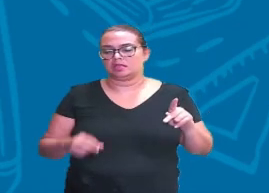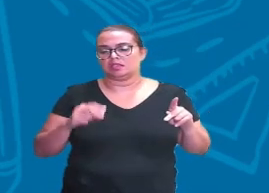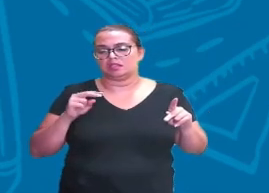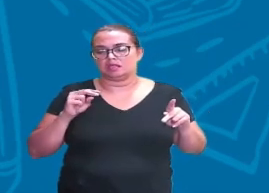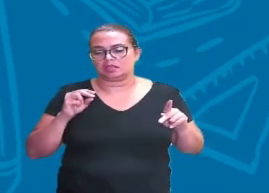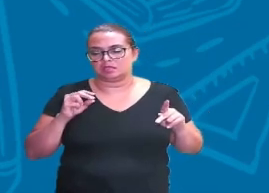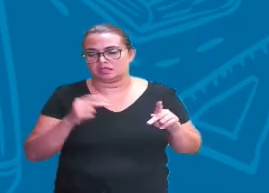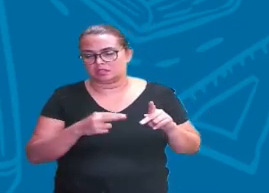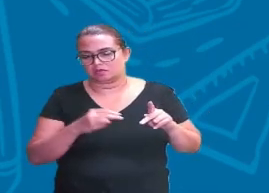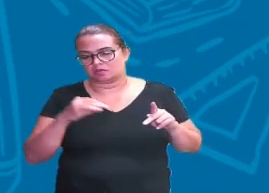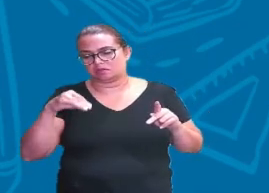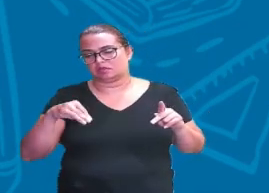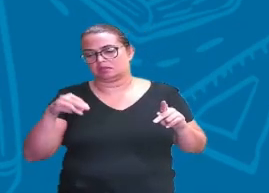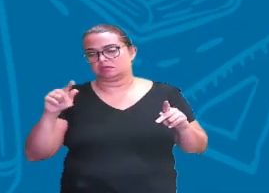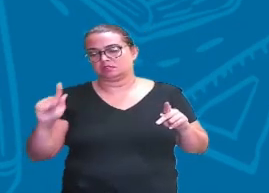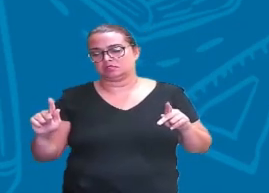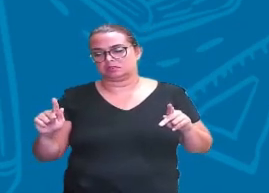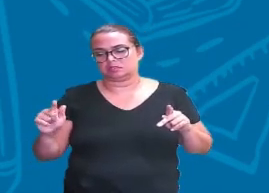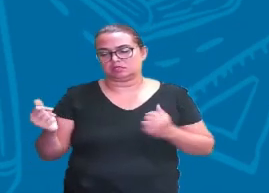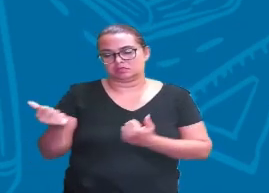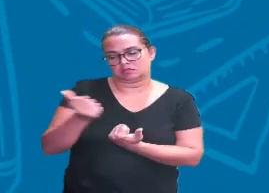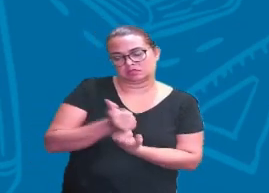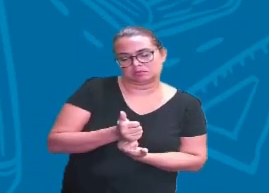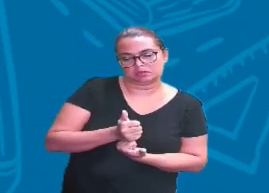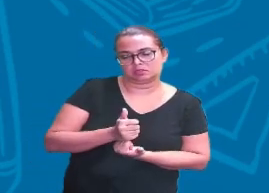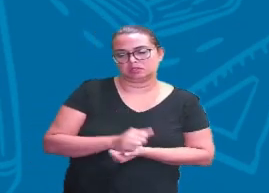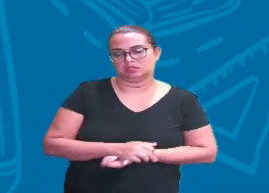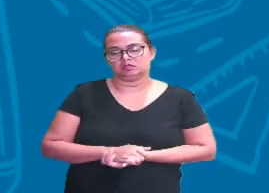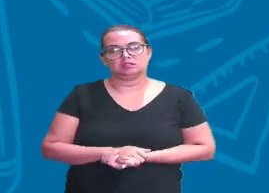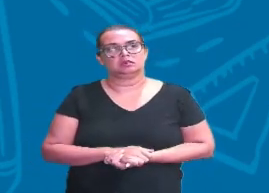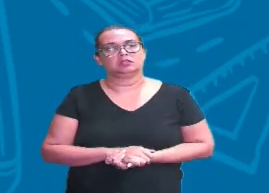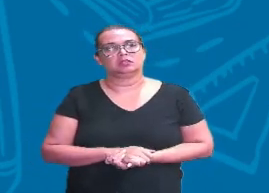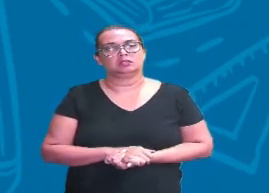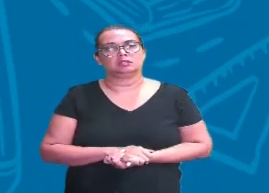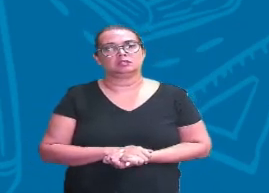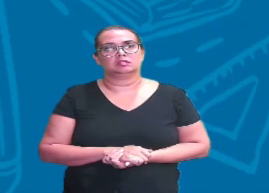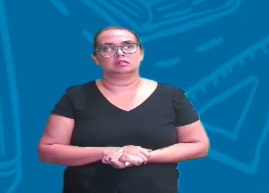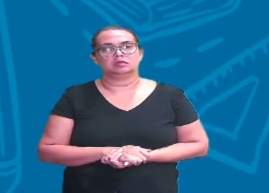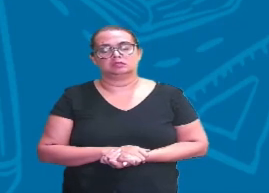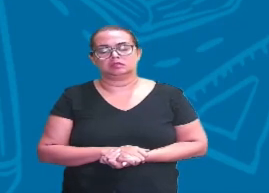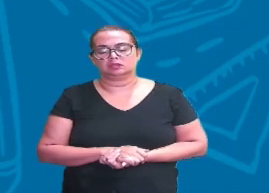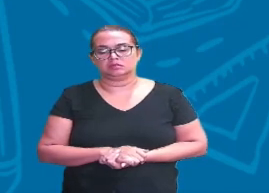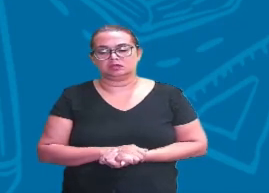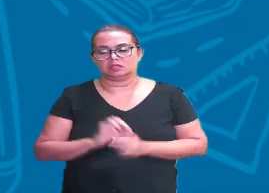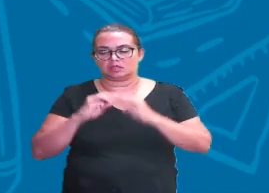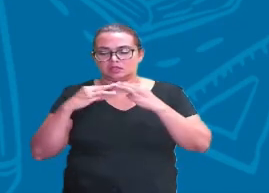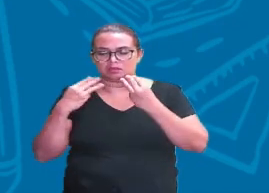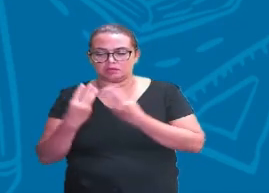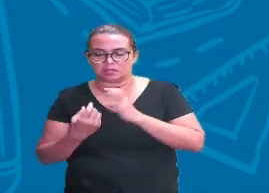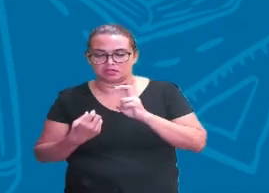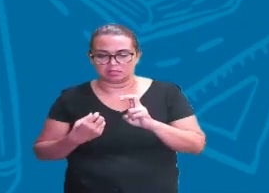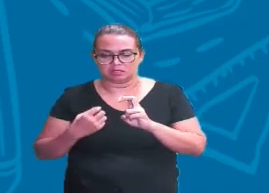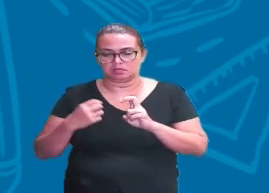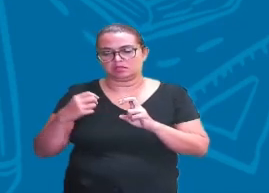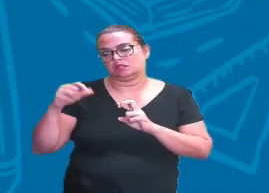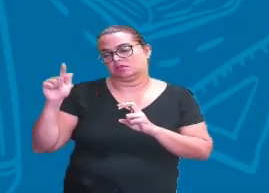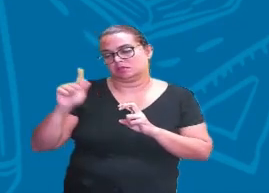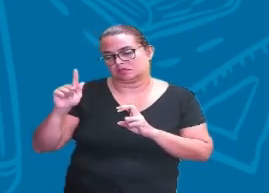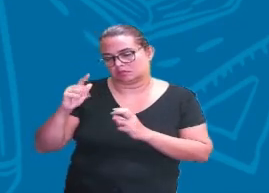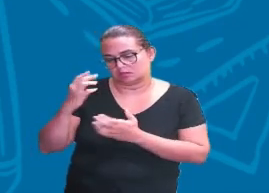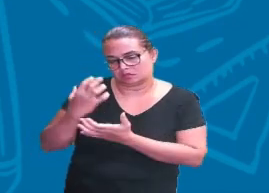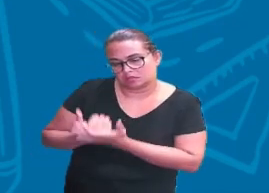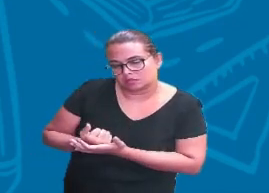gravidade. Tá? Substituo os valores, onde a massa vale 5 e a gravidade vale 9,8